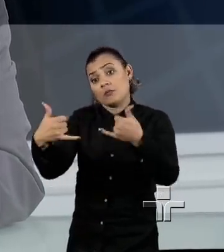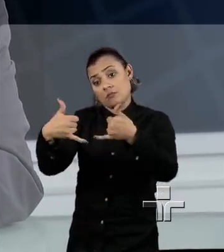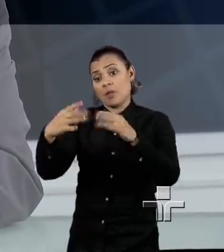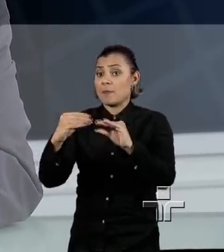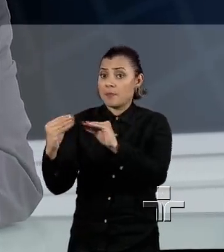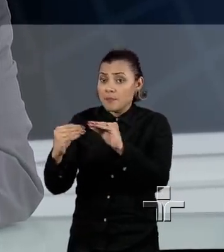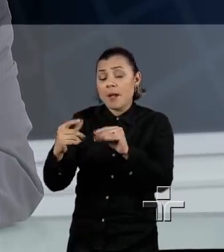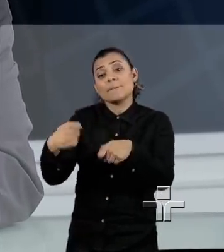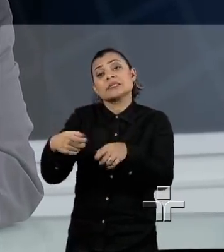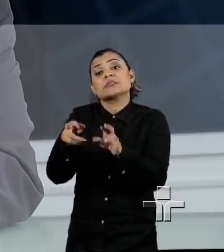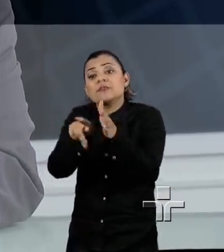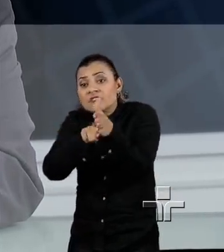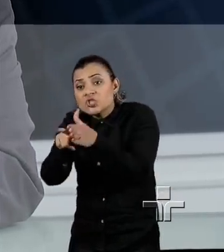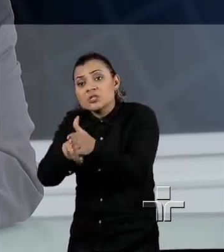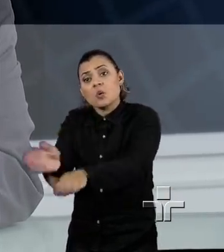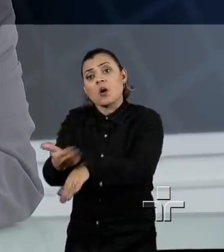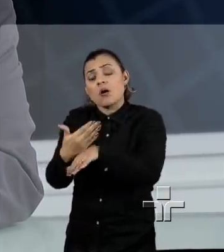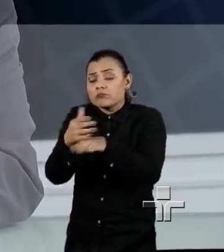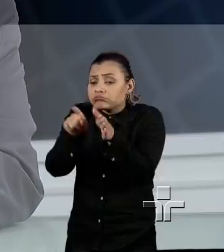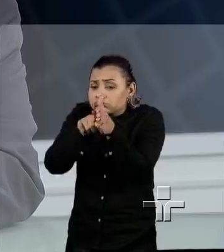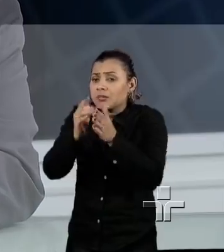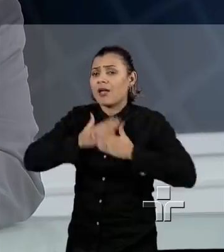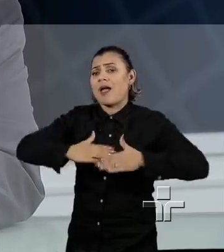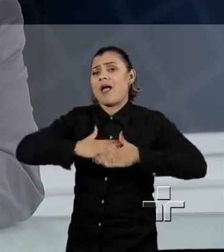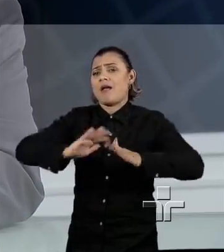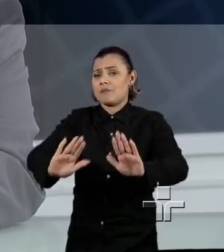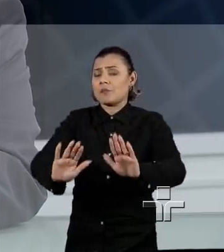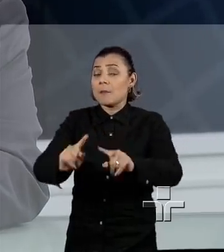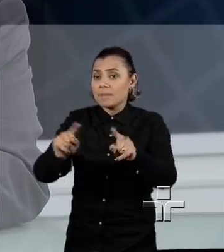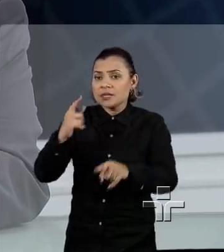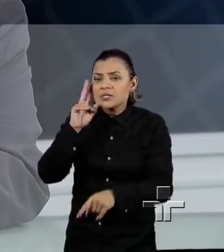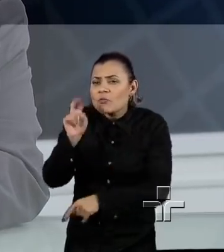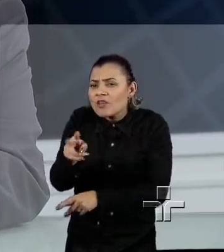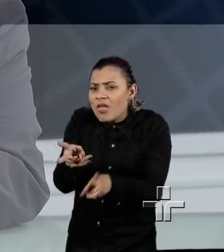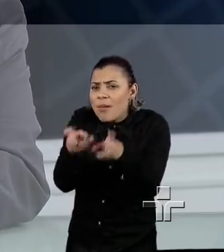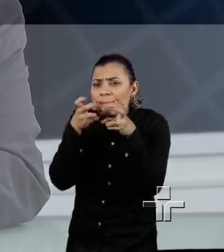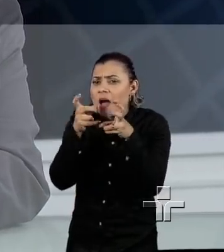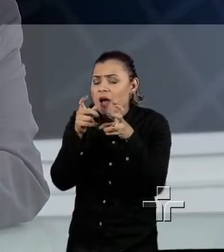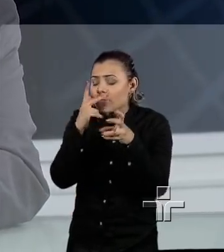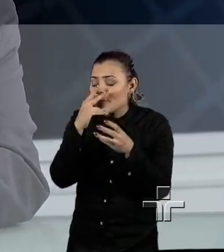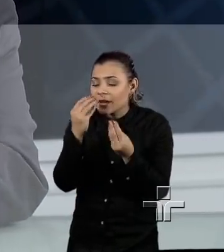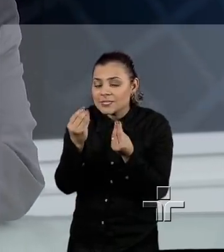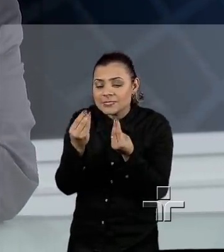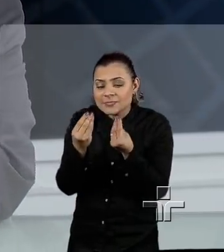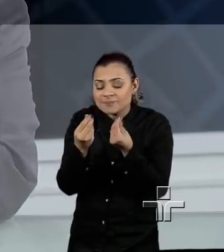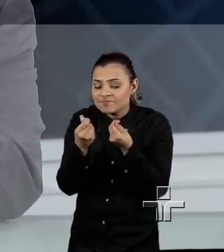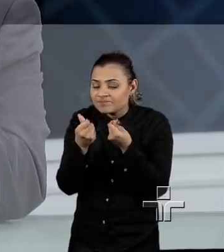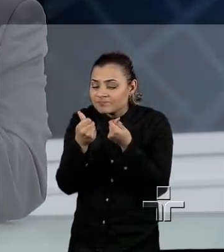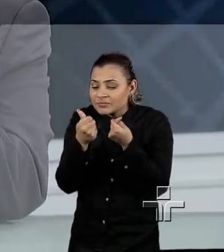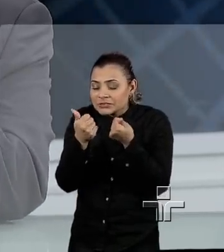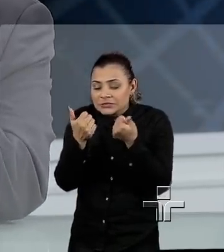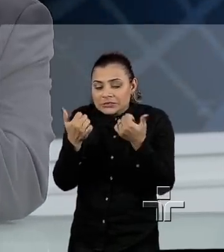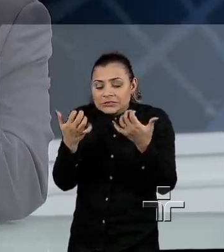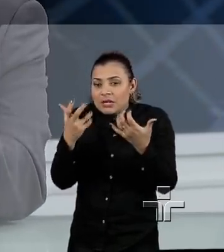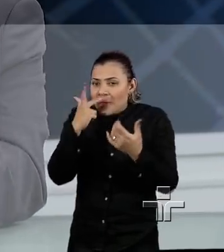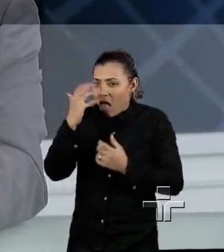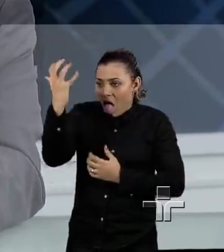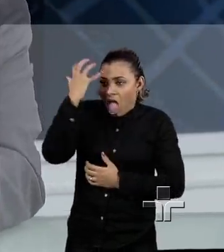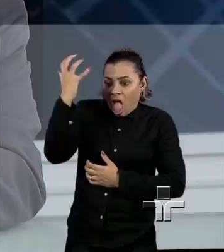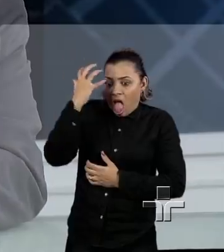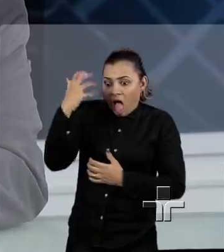periciar, tem que fazer uma série de outras coisas. Mas eu vejo essa paixão, essa alergia, como se fosse uma